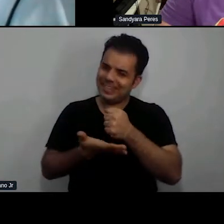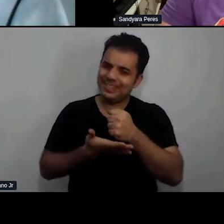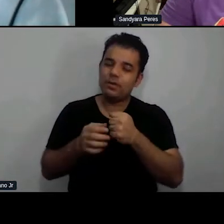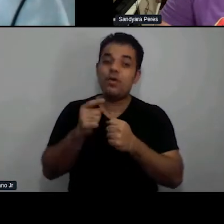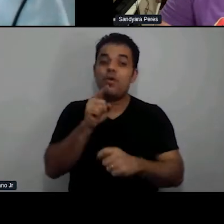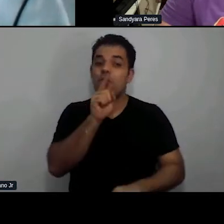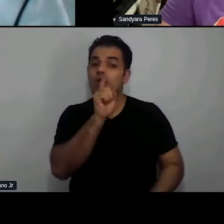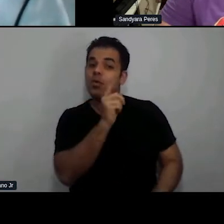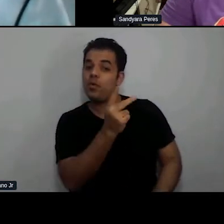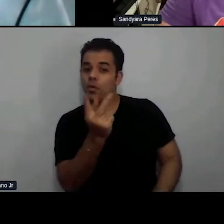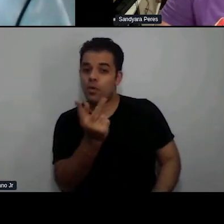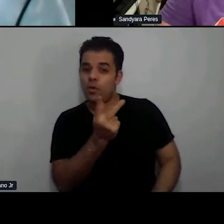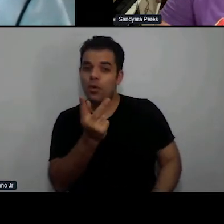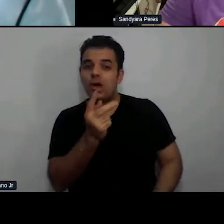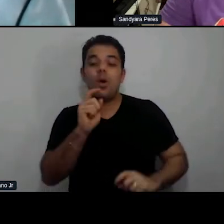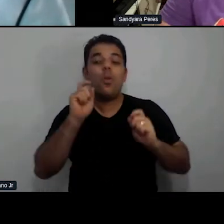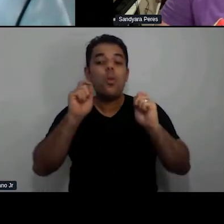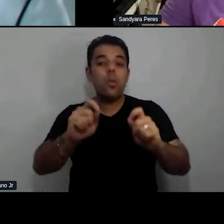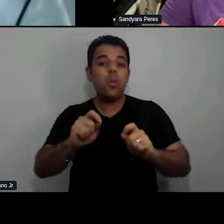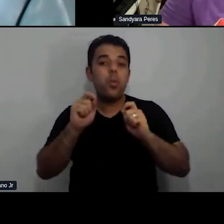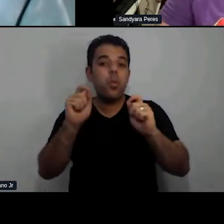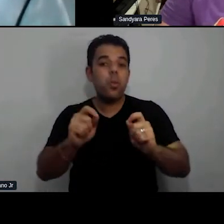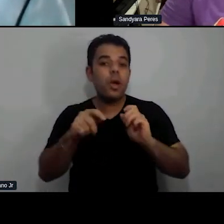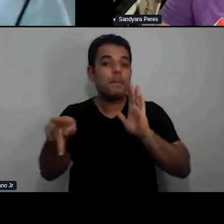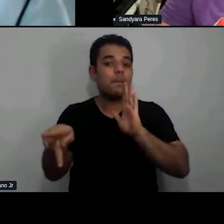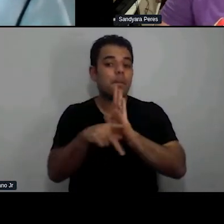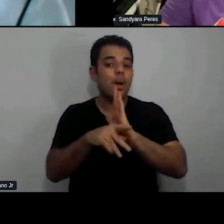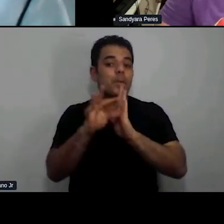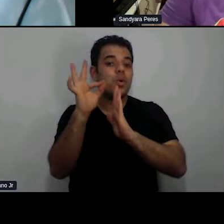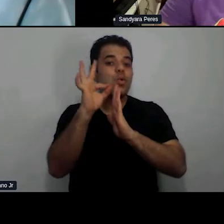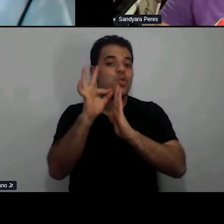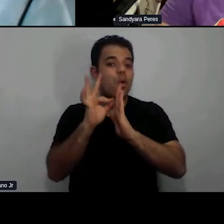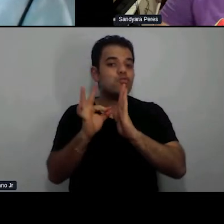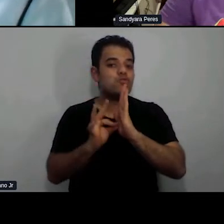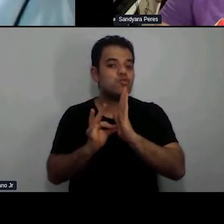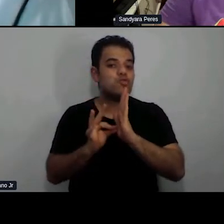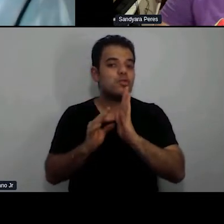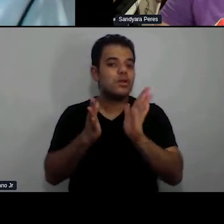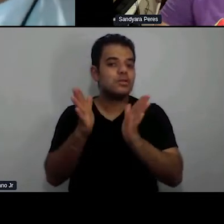vocês, o que é um código acessível?